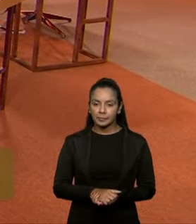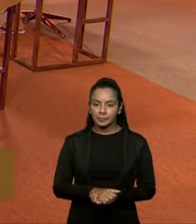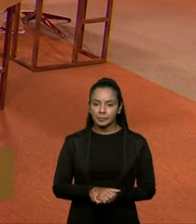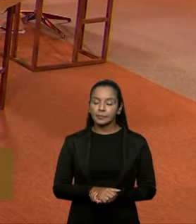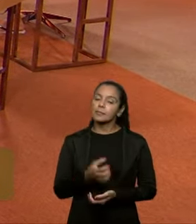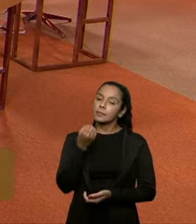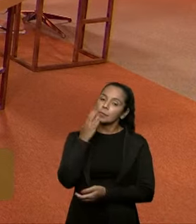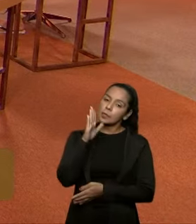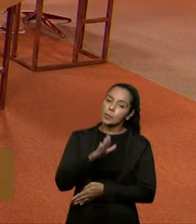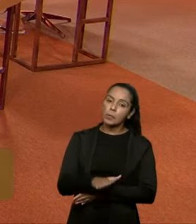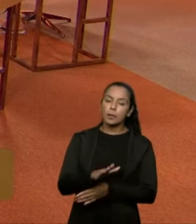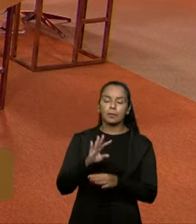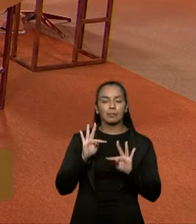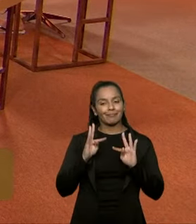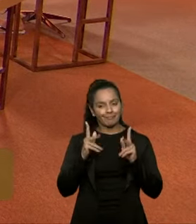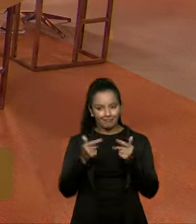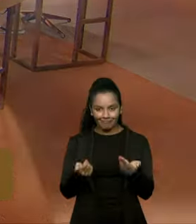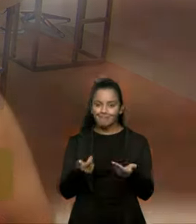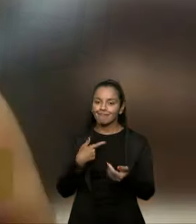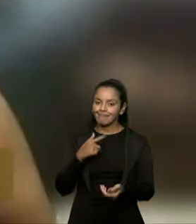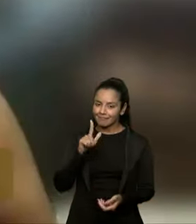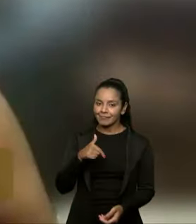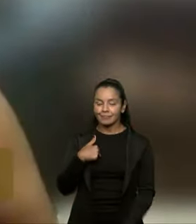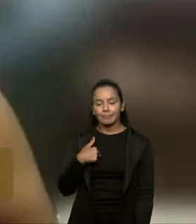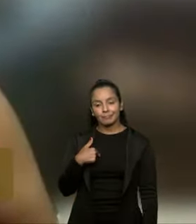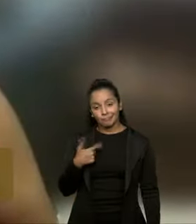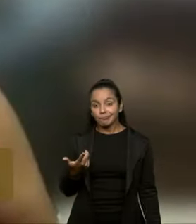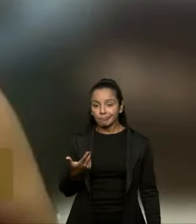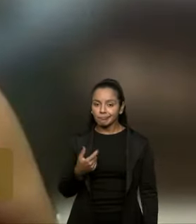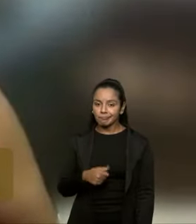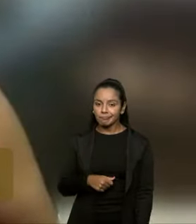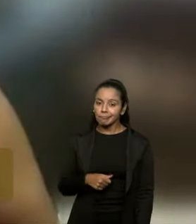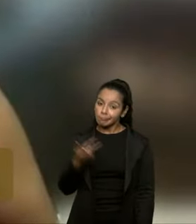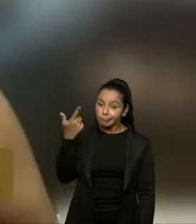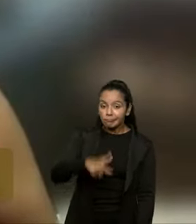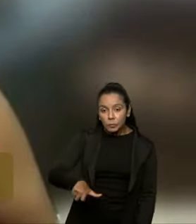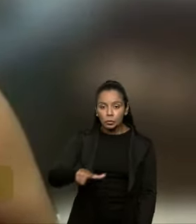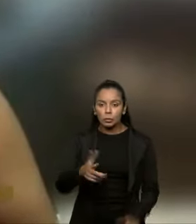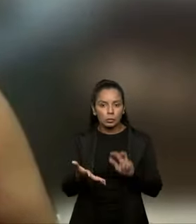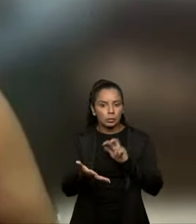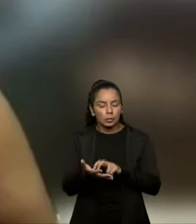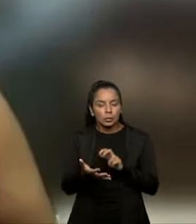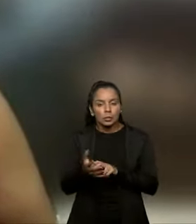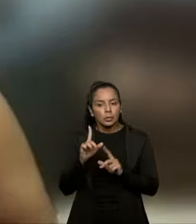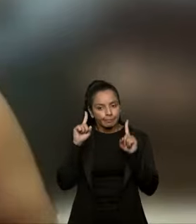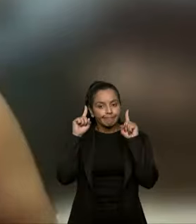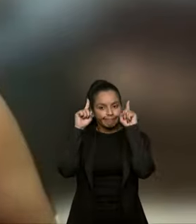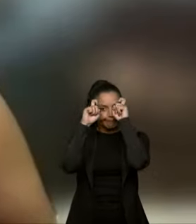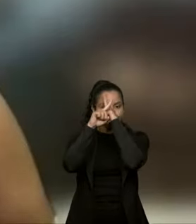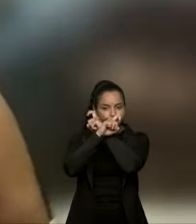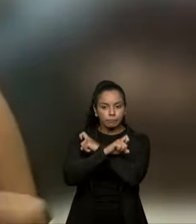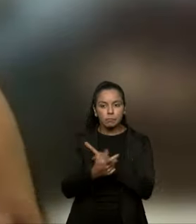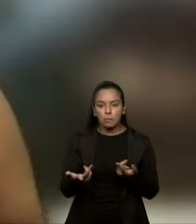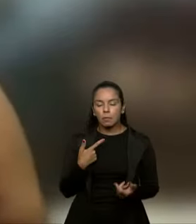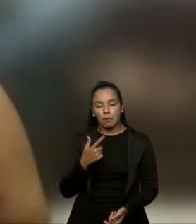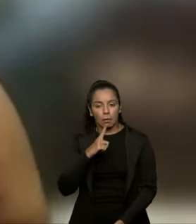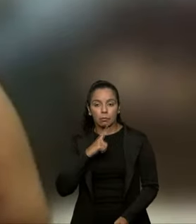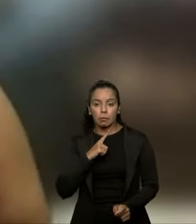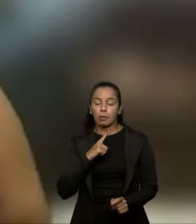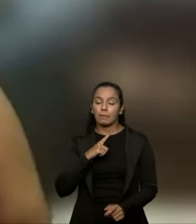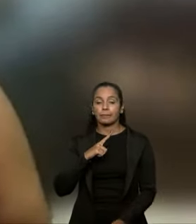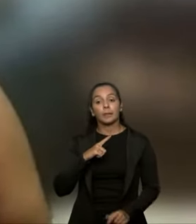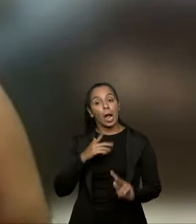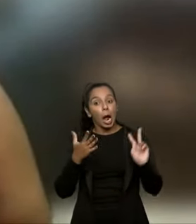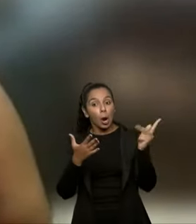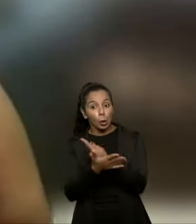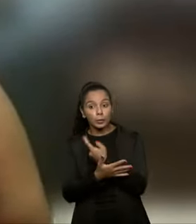Boa tarde a todos. Foi mais uma manhã muito tensa, né? Nós tivemos isso na